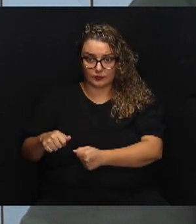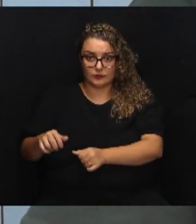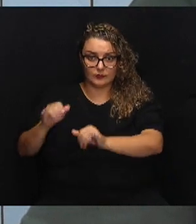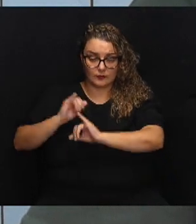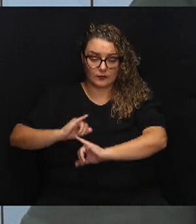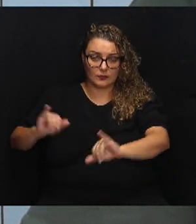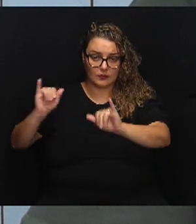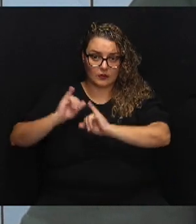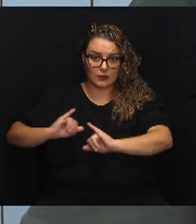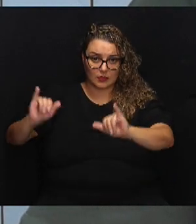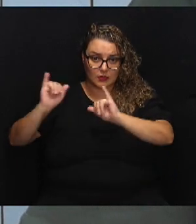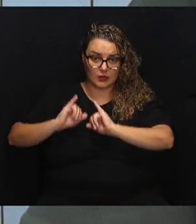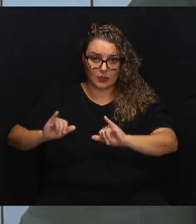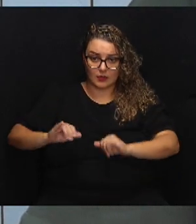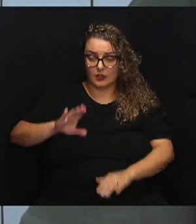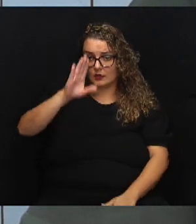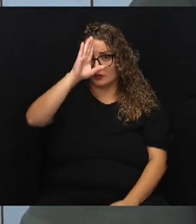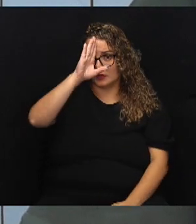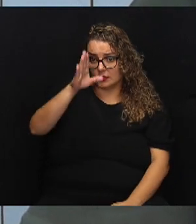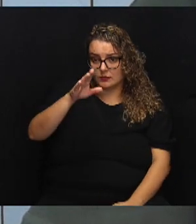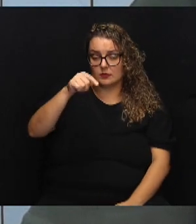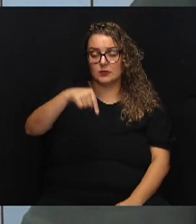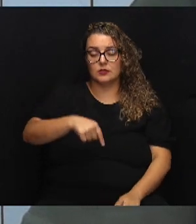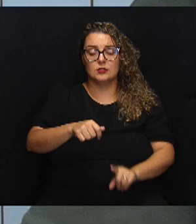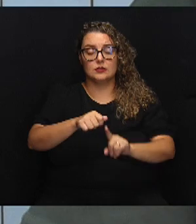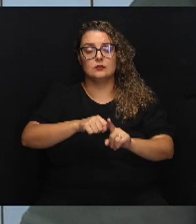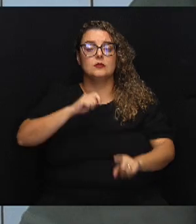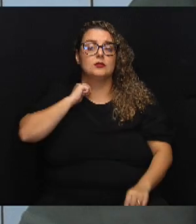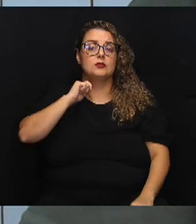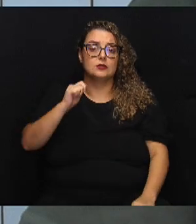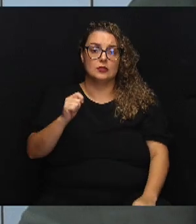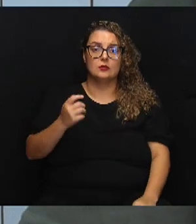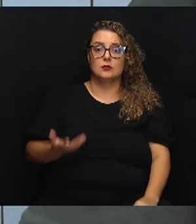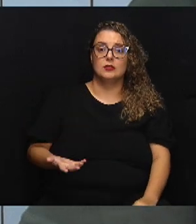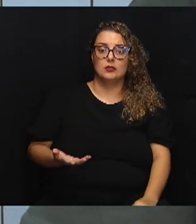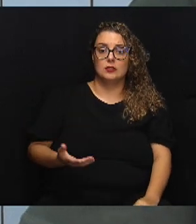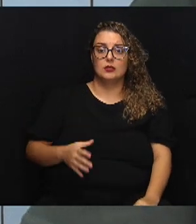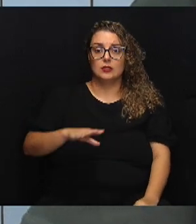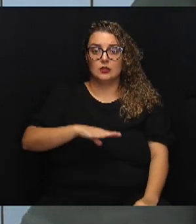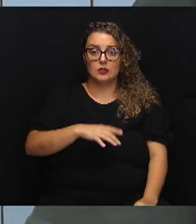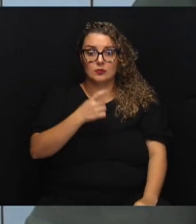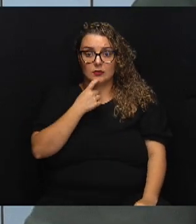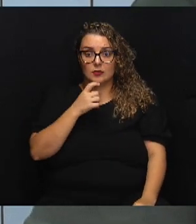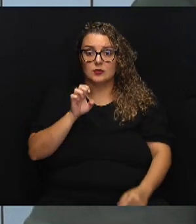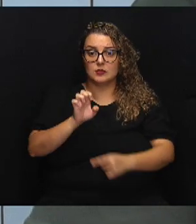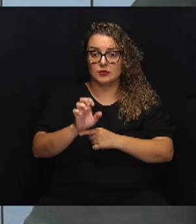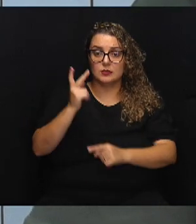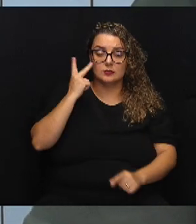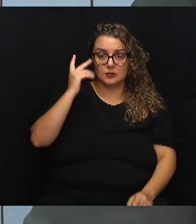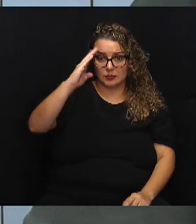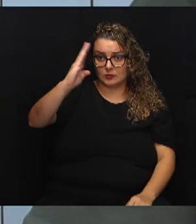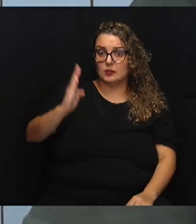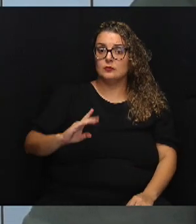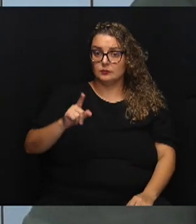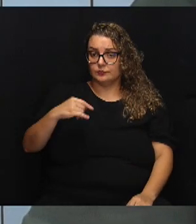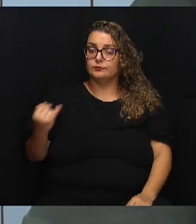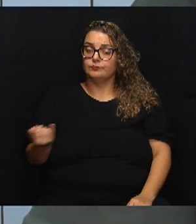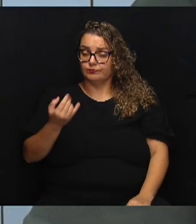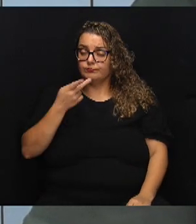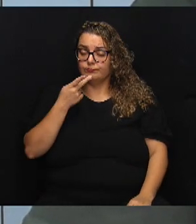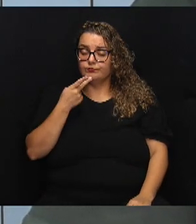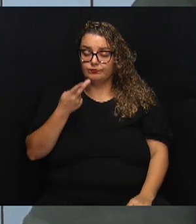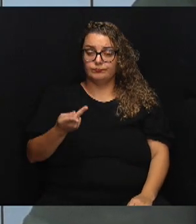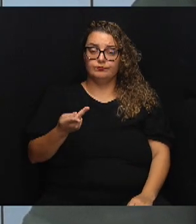propagado, principalmente nesse mês de abril, e acredito que em Campinas, no estado de São Paulo, no Brasil, é importante a gente ressaltar isso